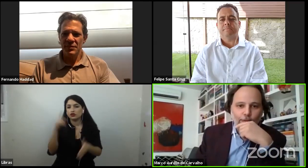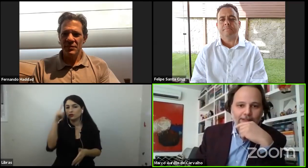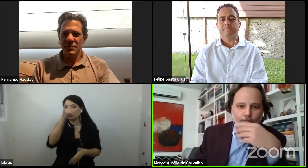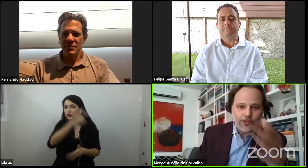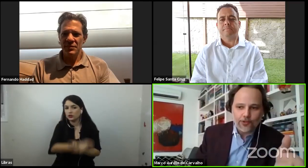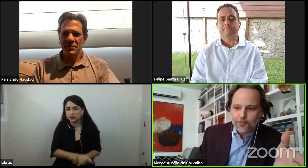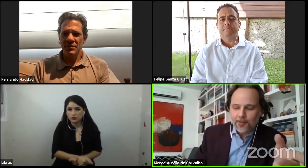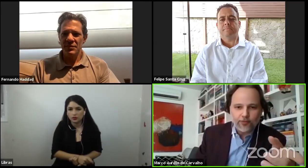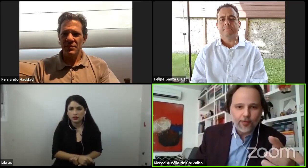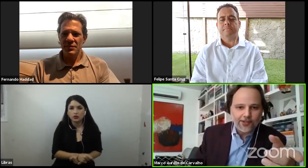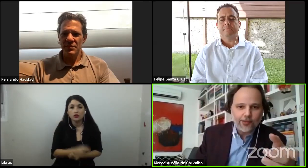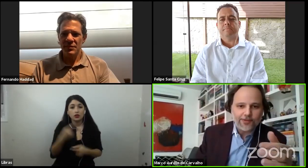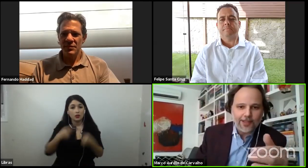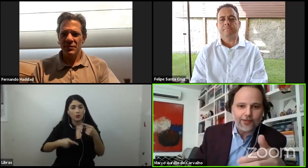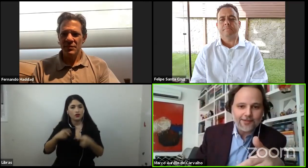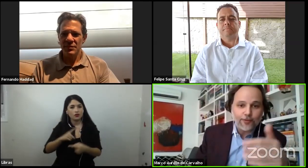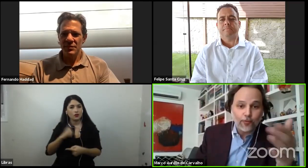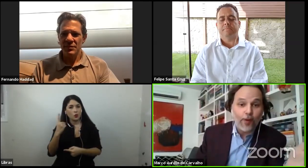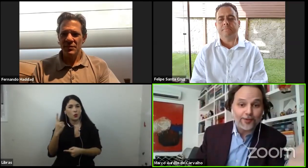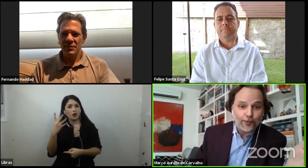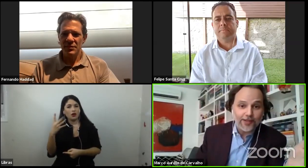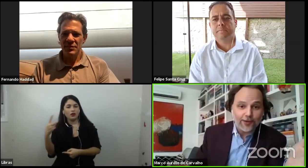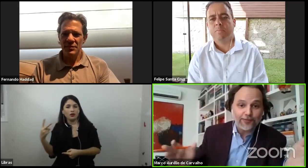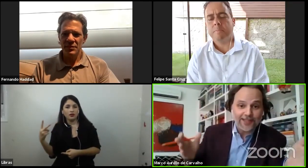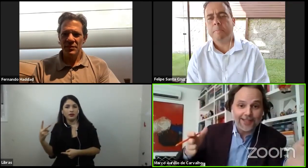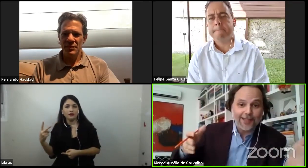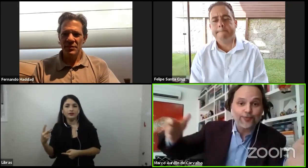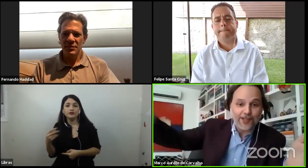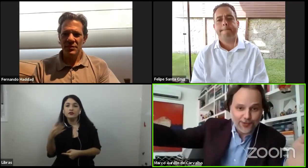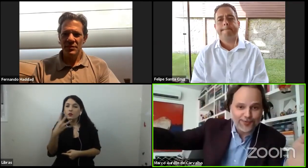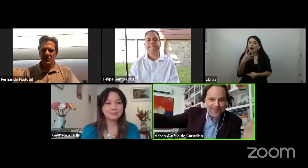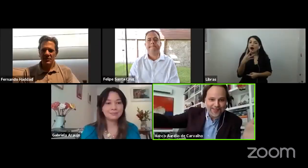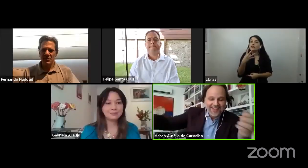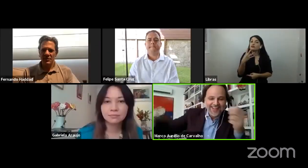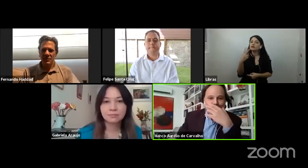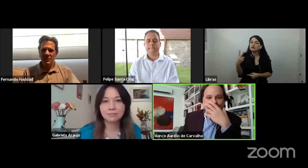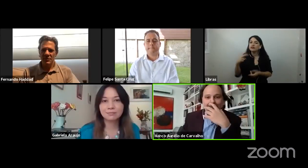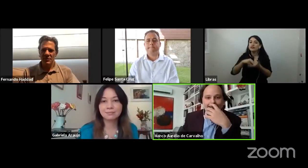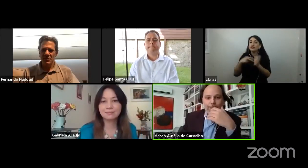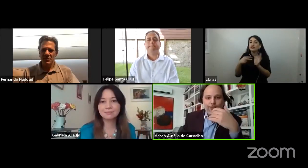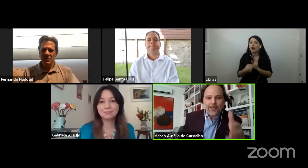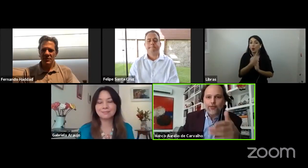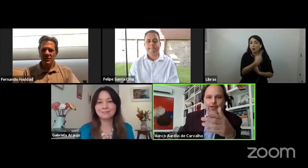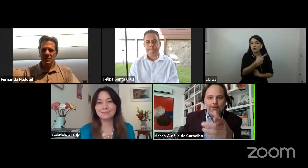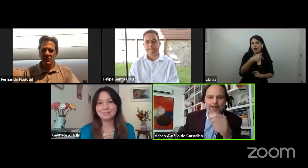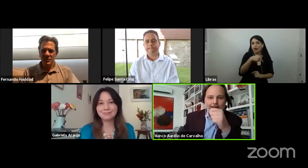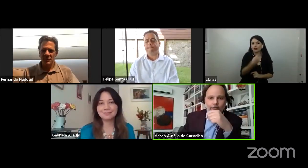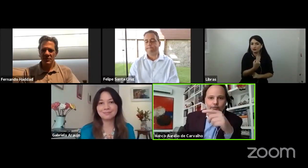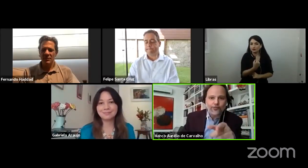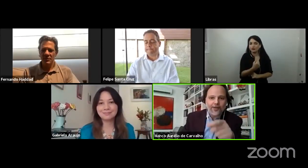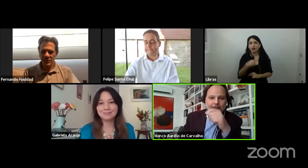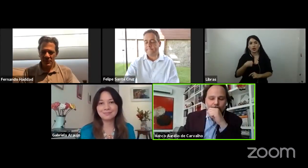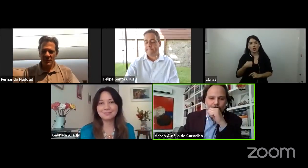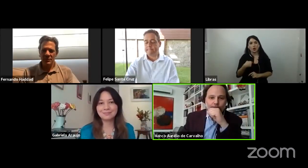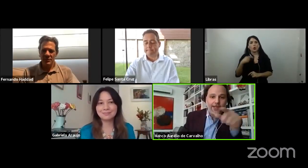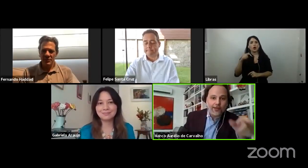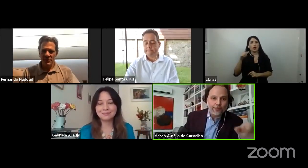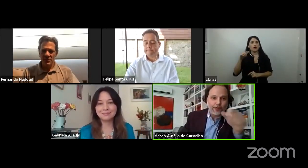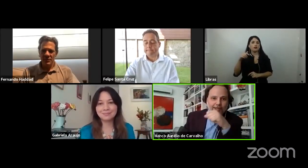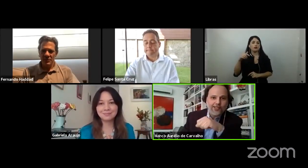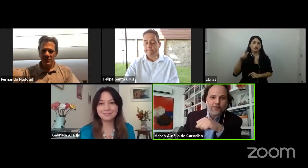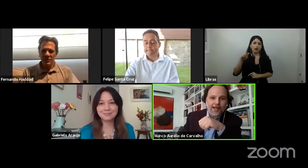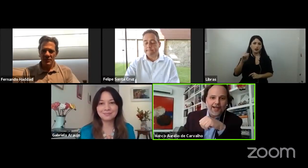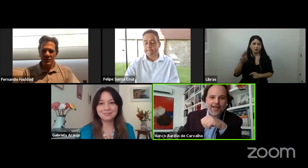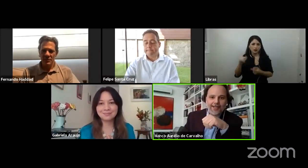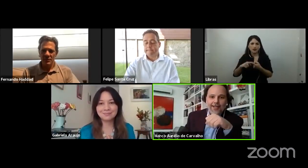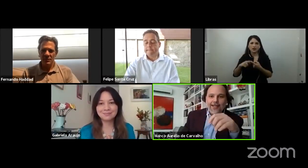do 142, hoje nós publicamos um artigo dizendo que esse 142 é um verdadeiro 171, né? Nós assinamos, eu, a Gabriela Araújo, o Fabiano Silva, eu, o